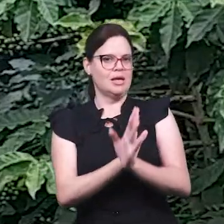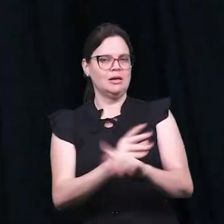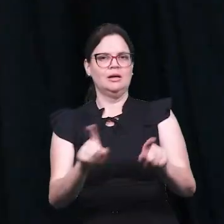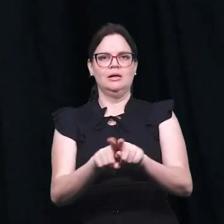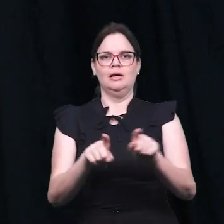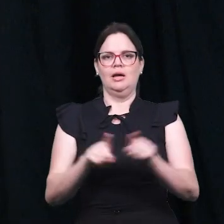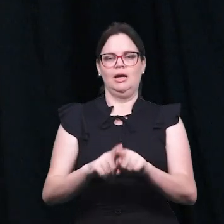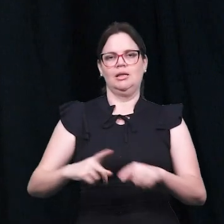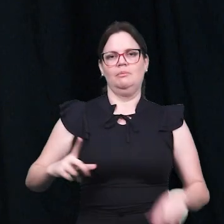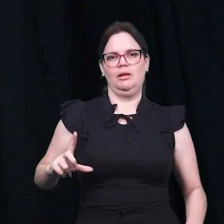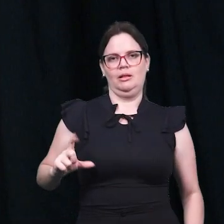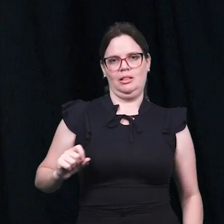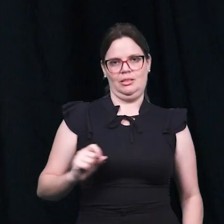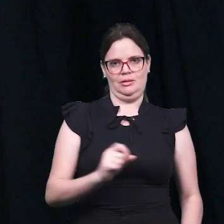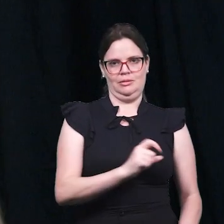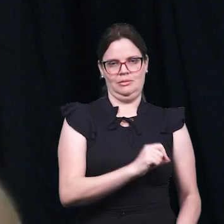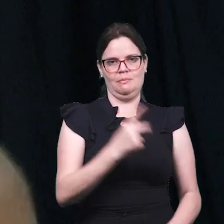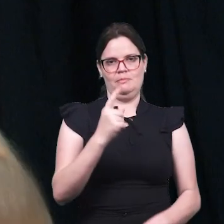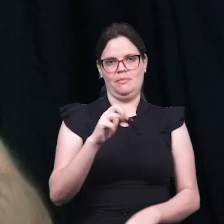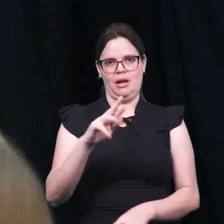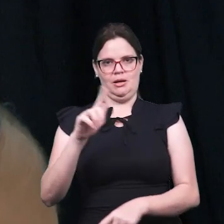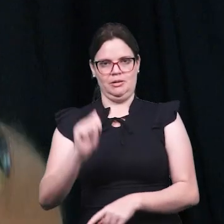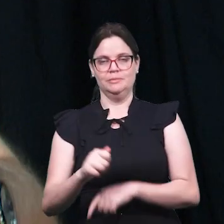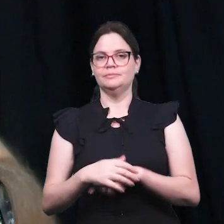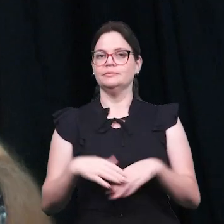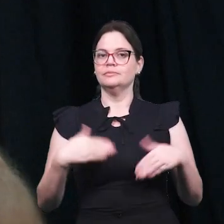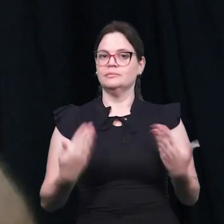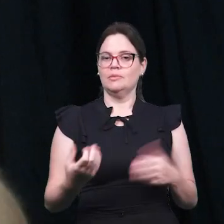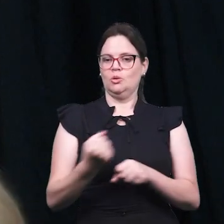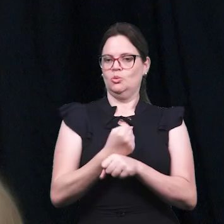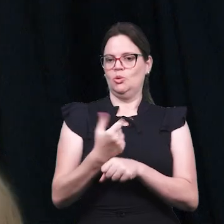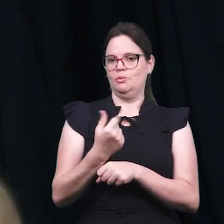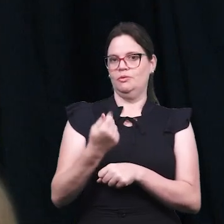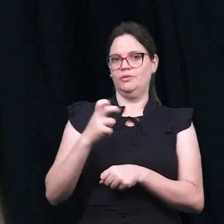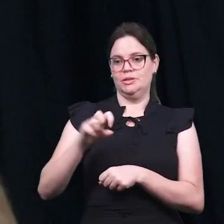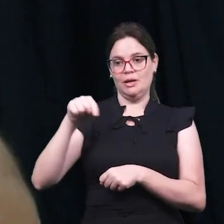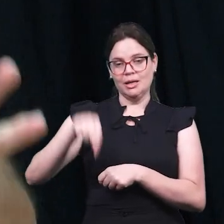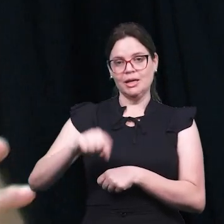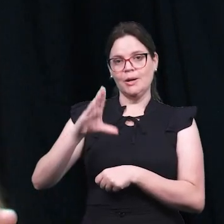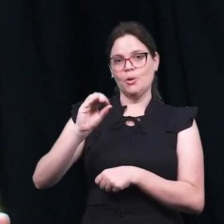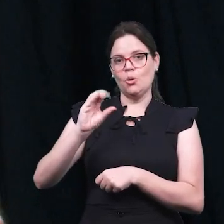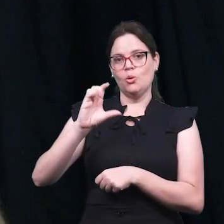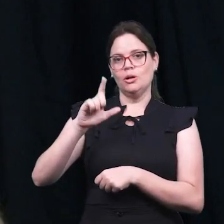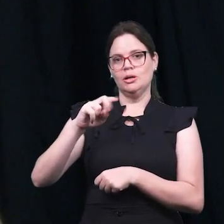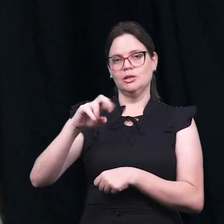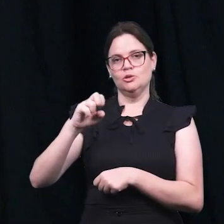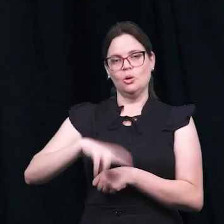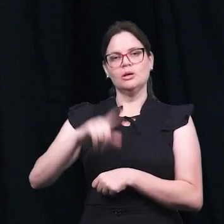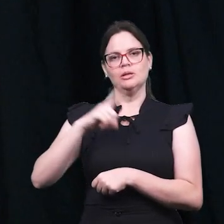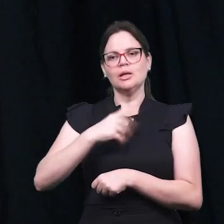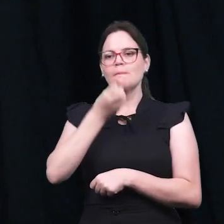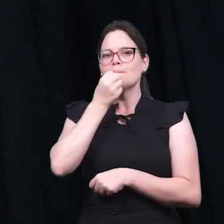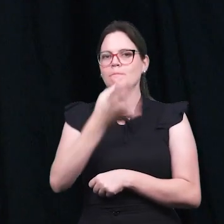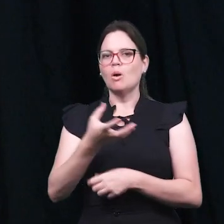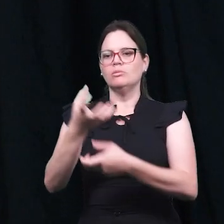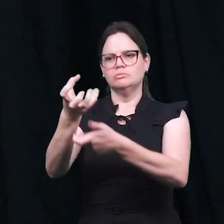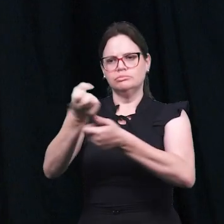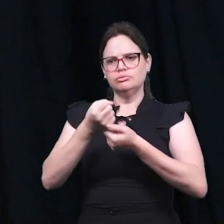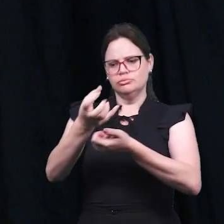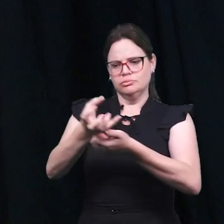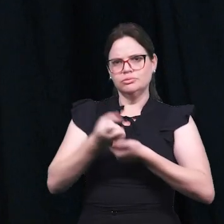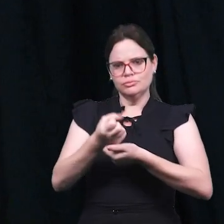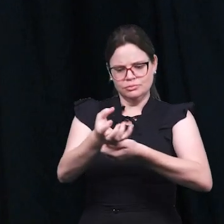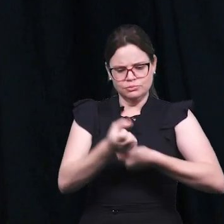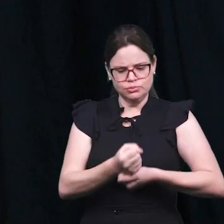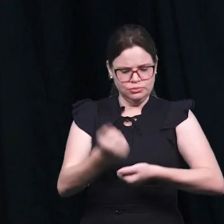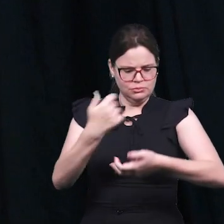à praga. Em 2025, no caso específico do Conilon, por a gente acreditar que tem uma safra interessante, aí sim, Ana, a gente vai